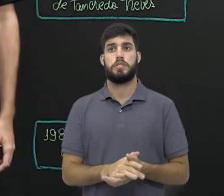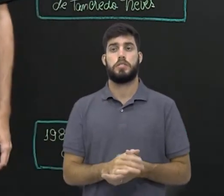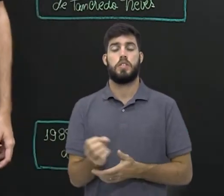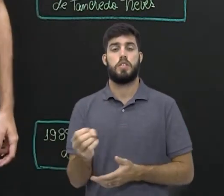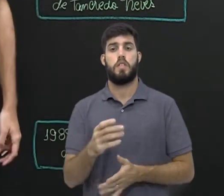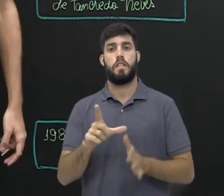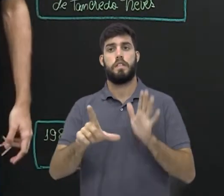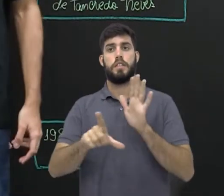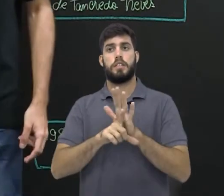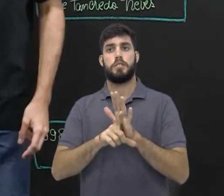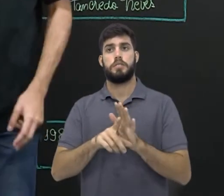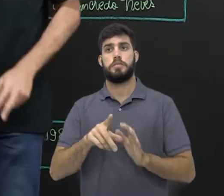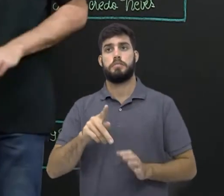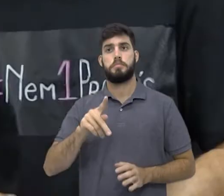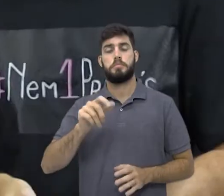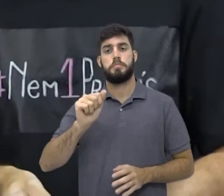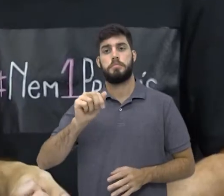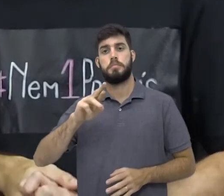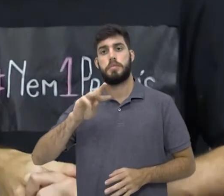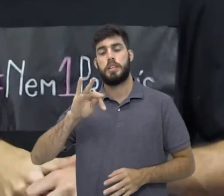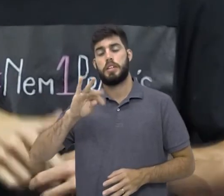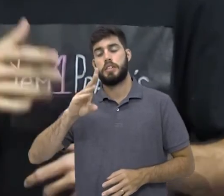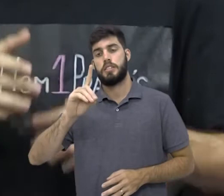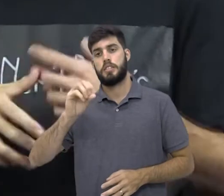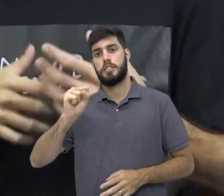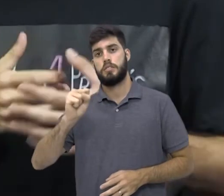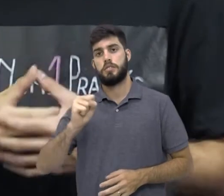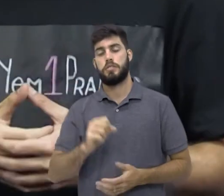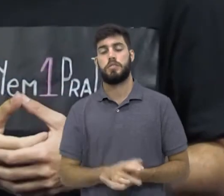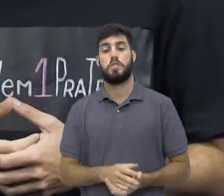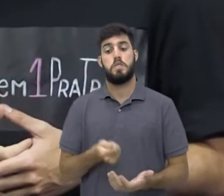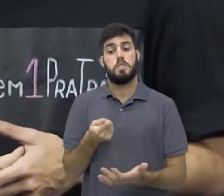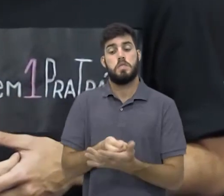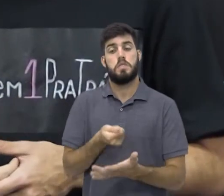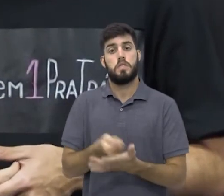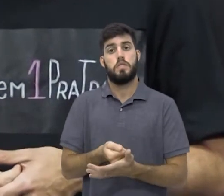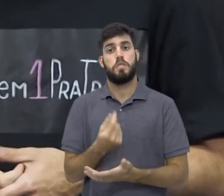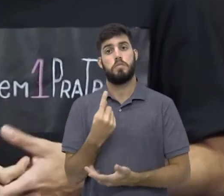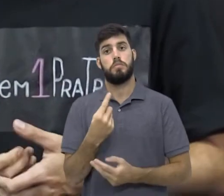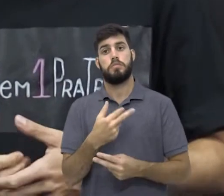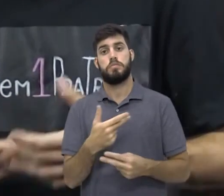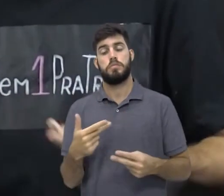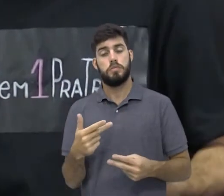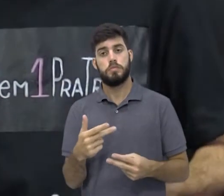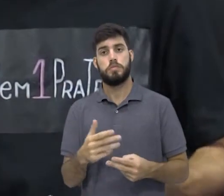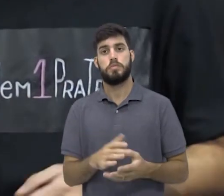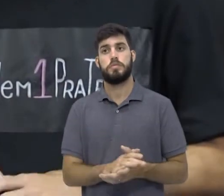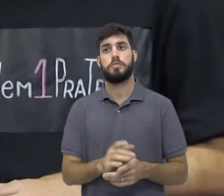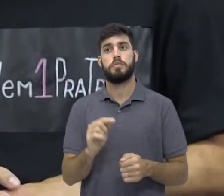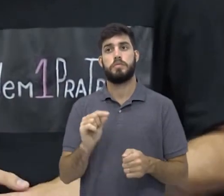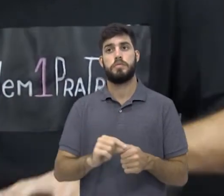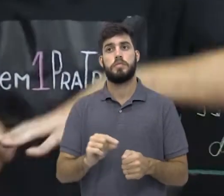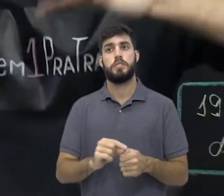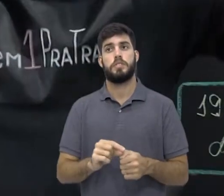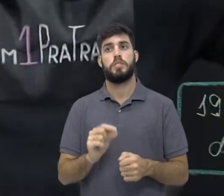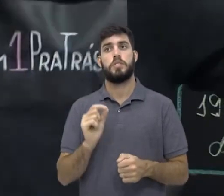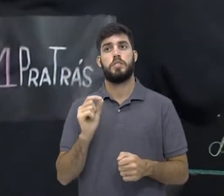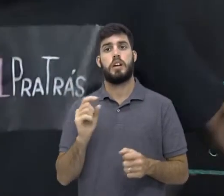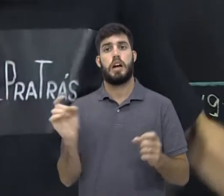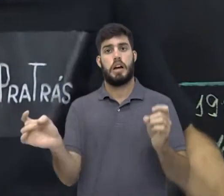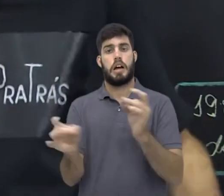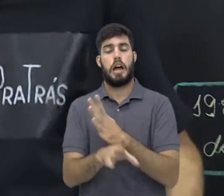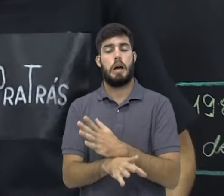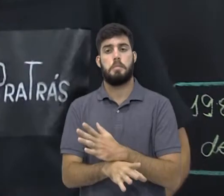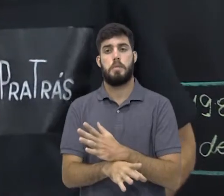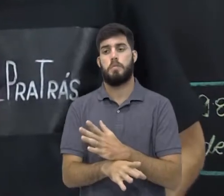gente refrescar a memória aqui, durante a ditadura, uma das coisas que que foram feitas pelos militares foi acabar com os